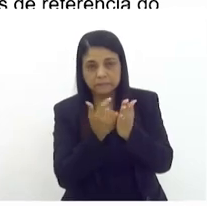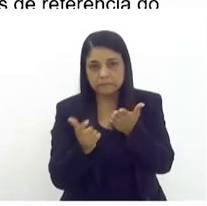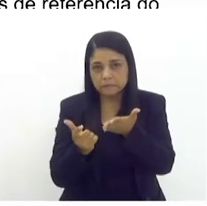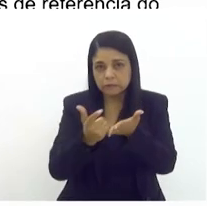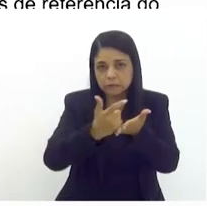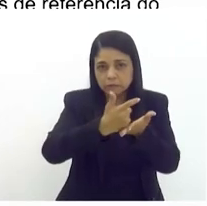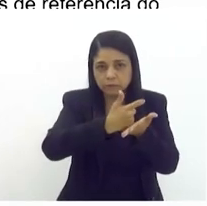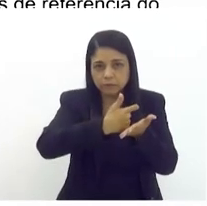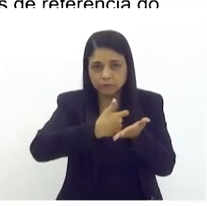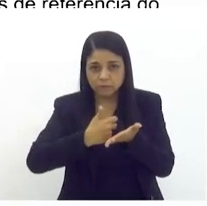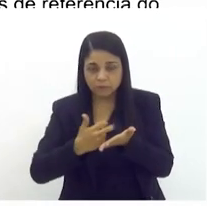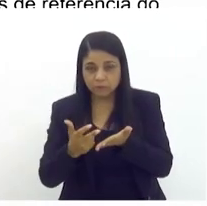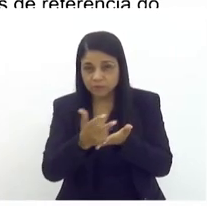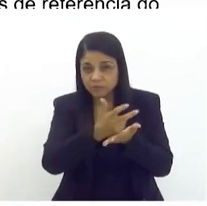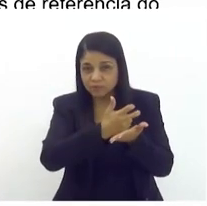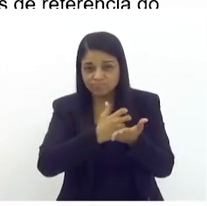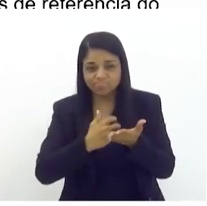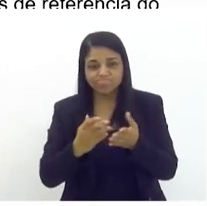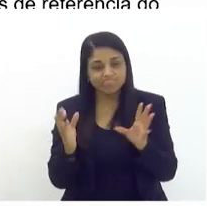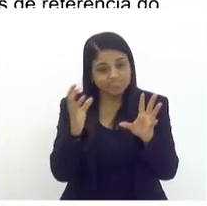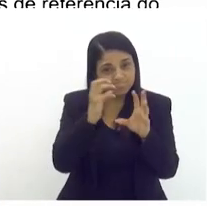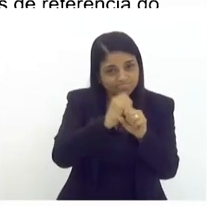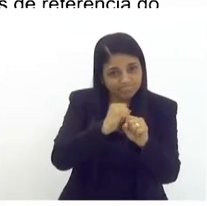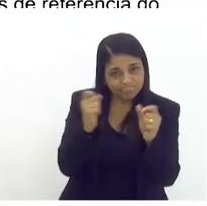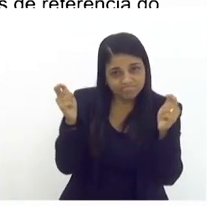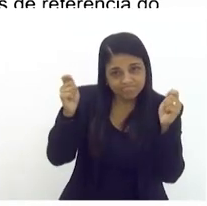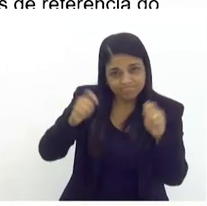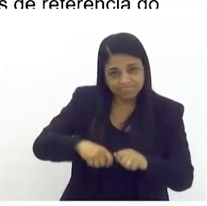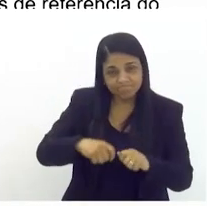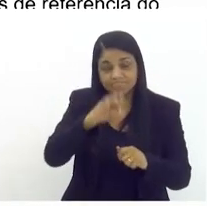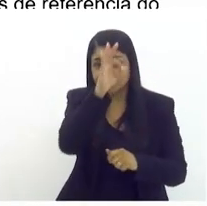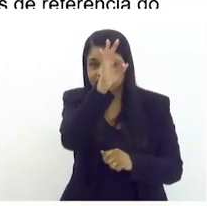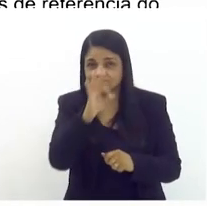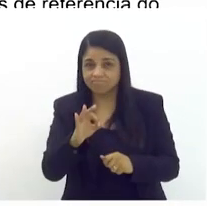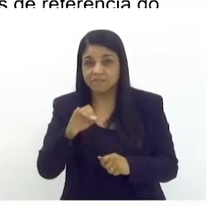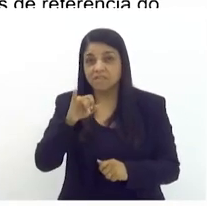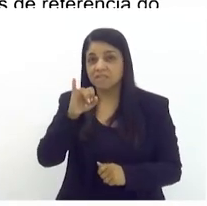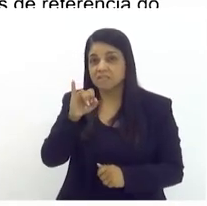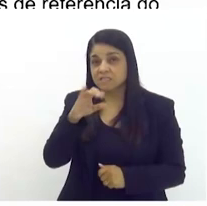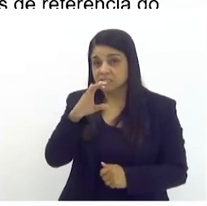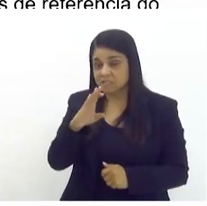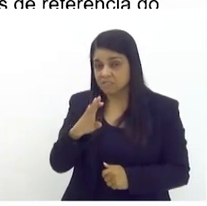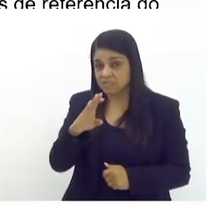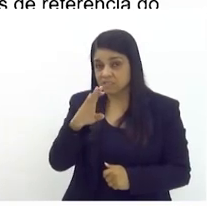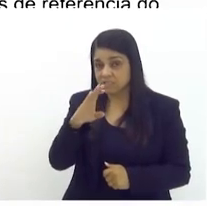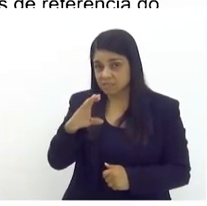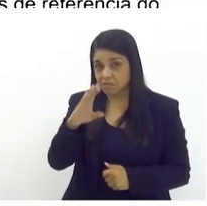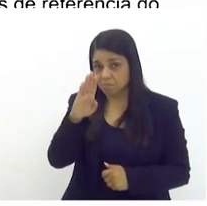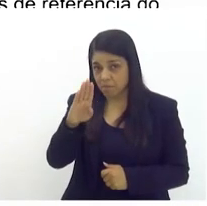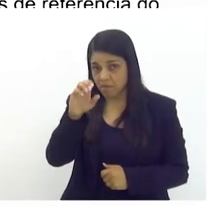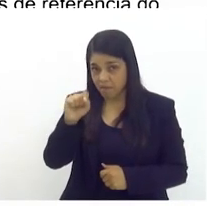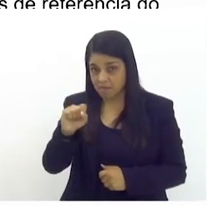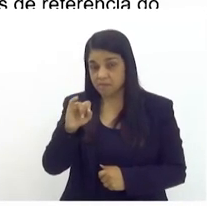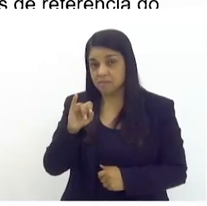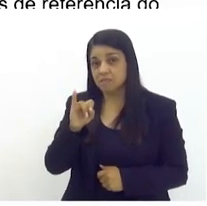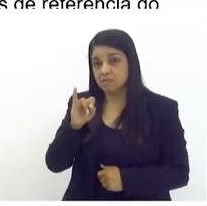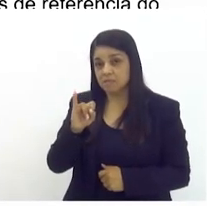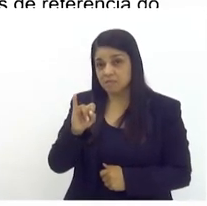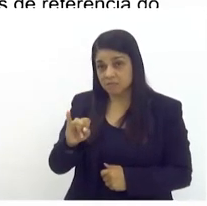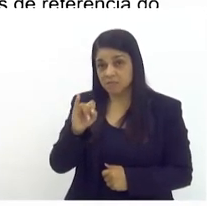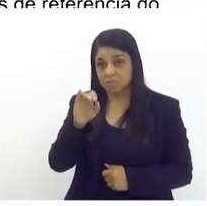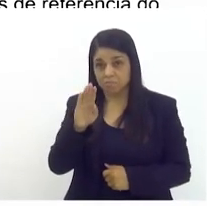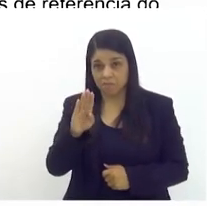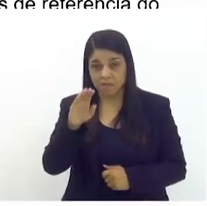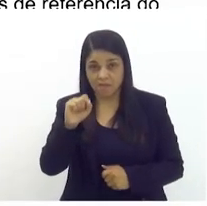permitindo o cálculo das alíquotas da CBS do EBS necessárias